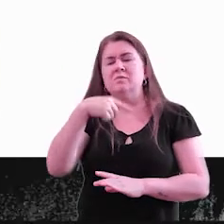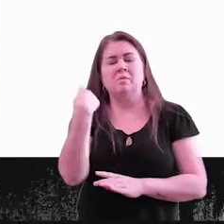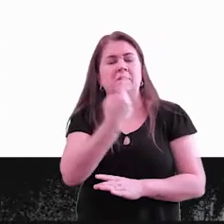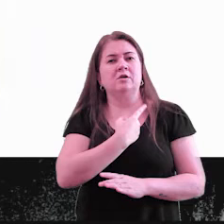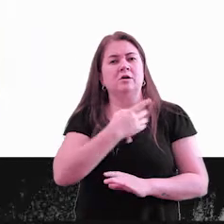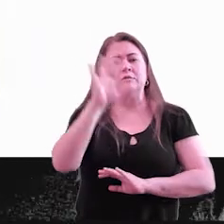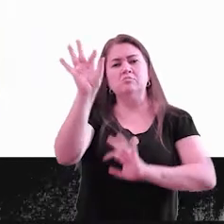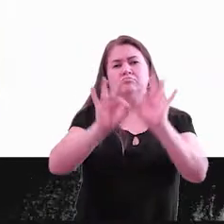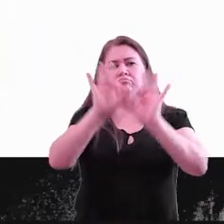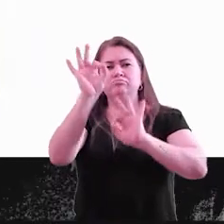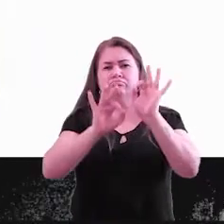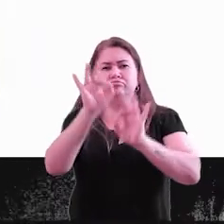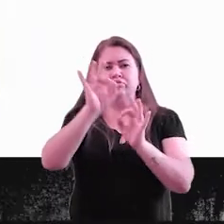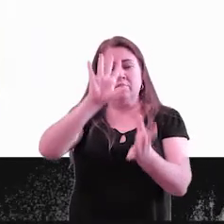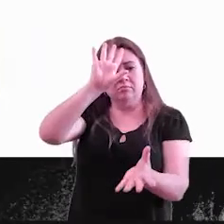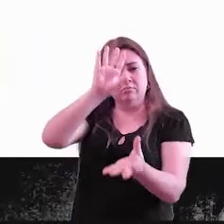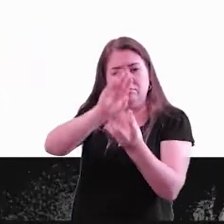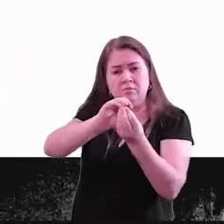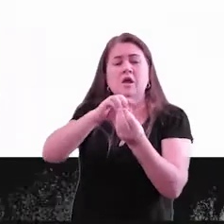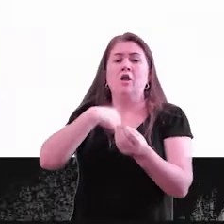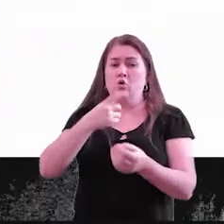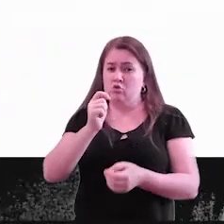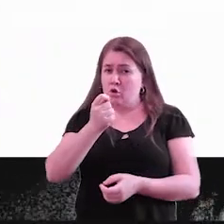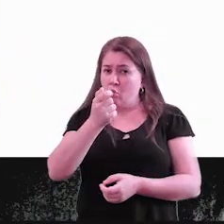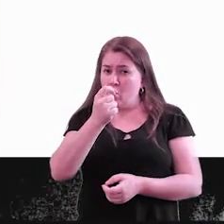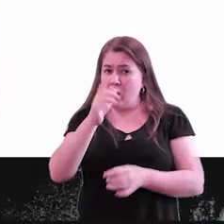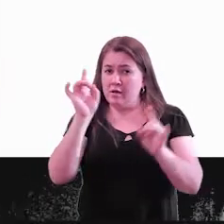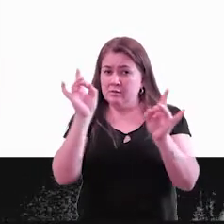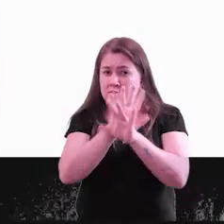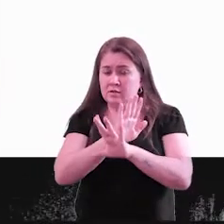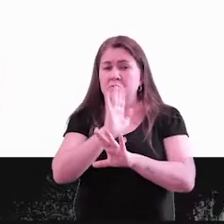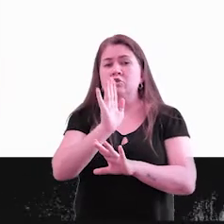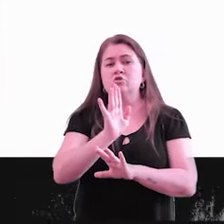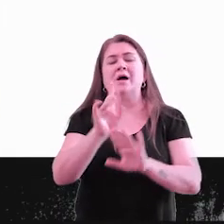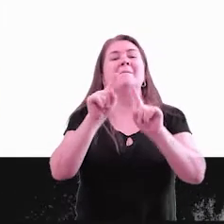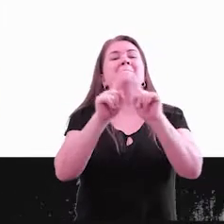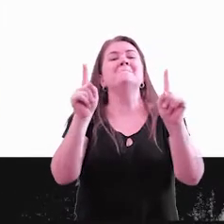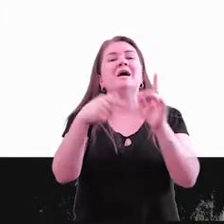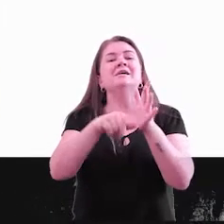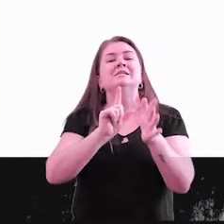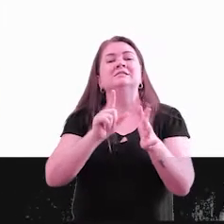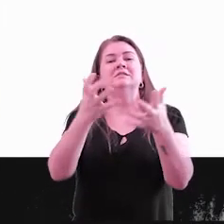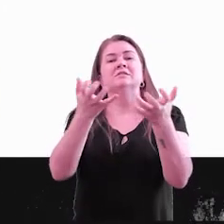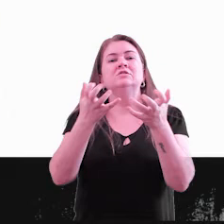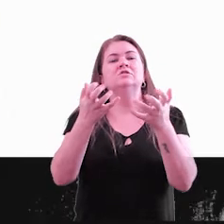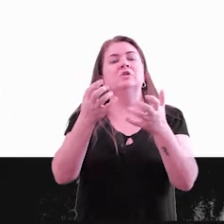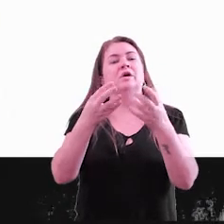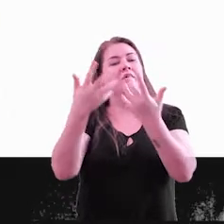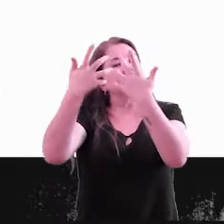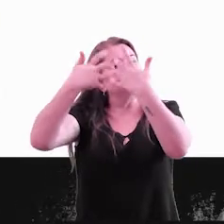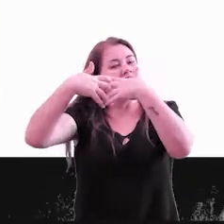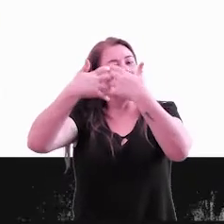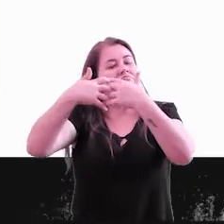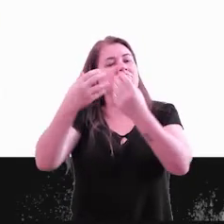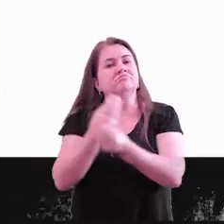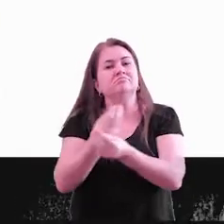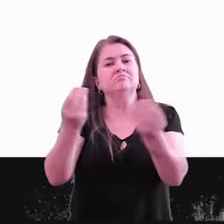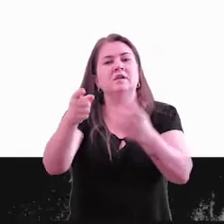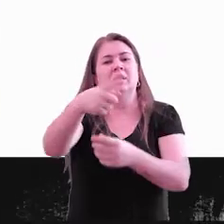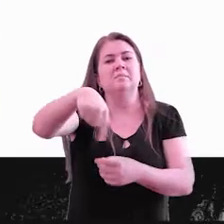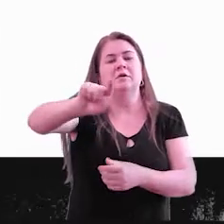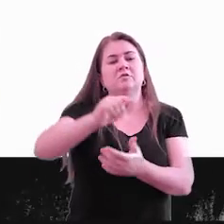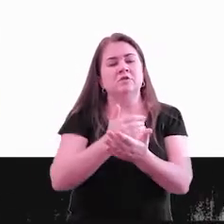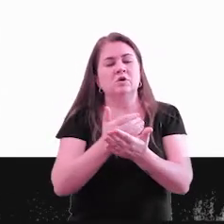deixar uma reflexão para a gente fazer a partir desses aspectos de pensar museus virtuais,